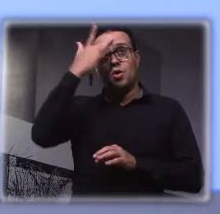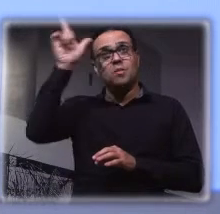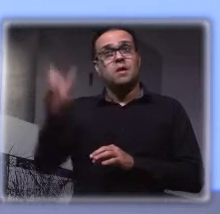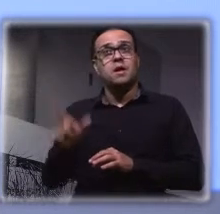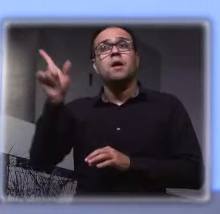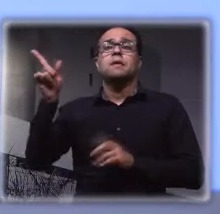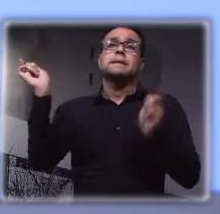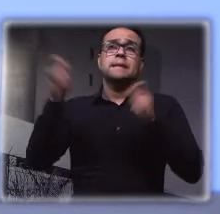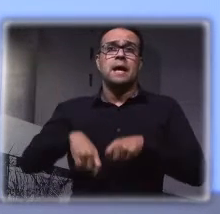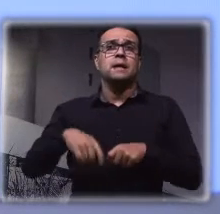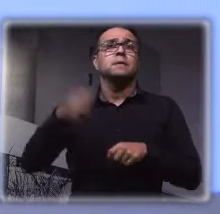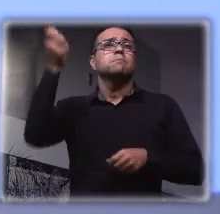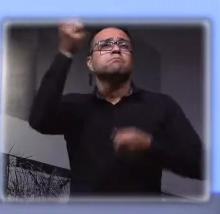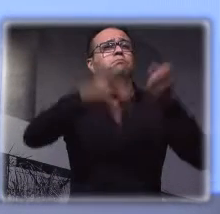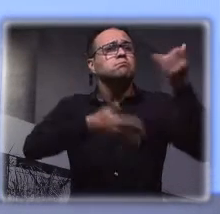de relatar